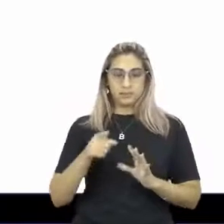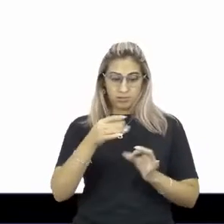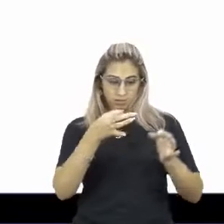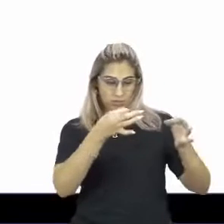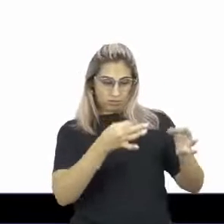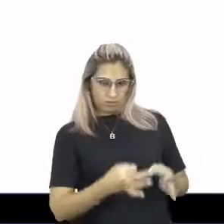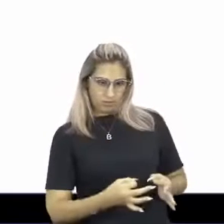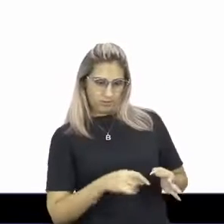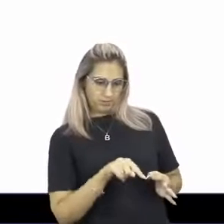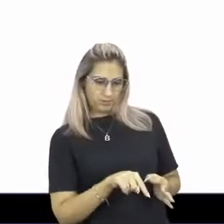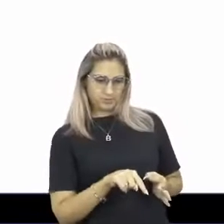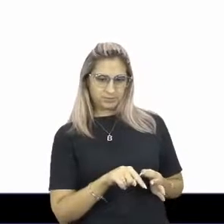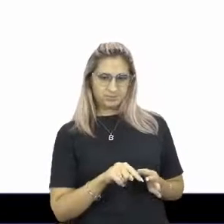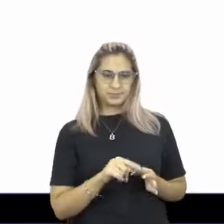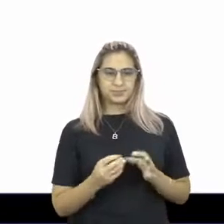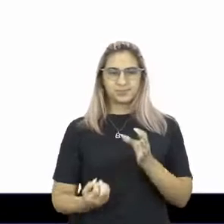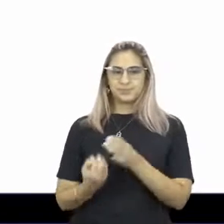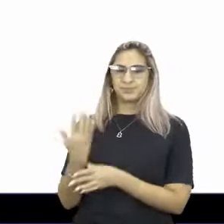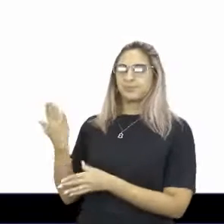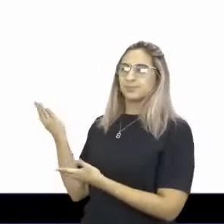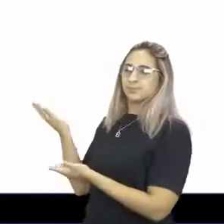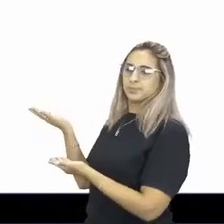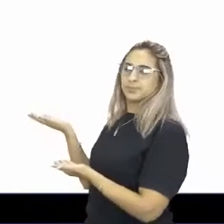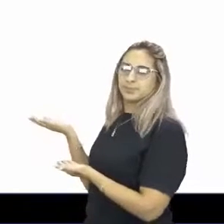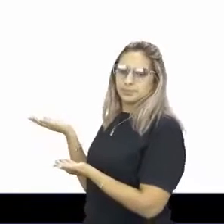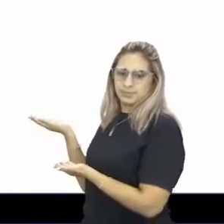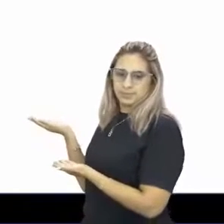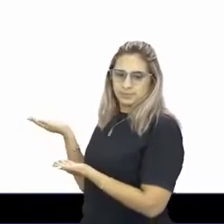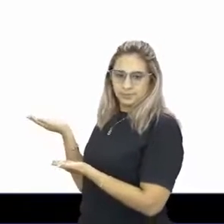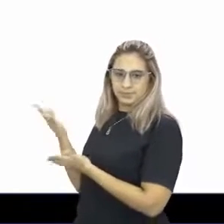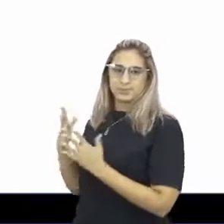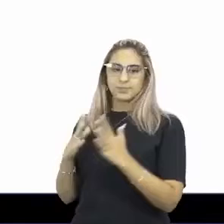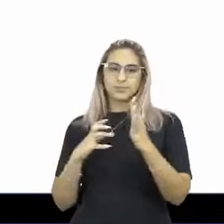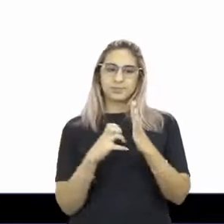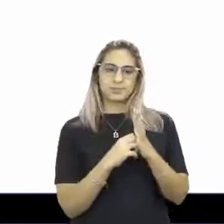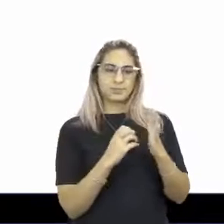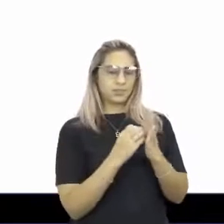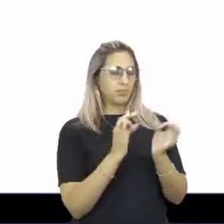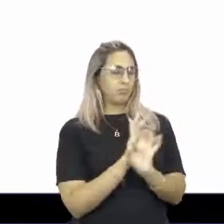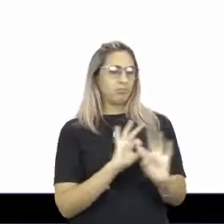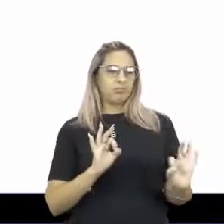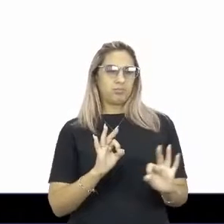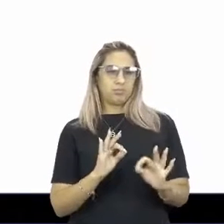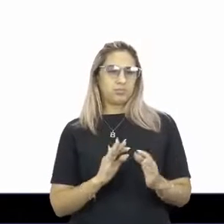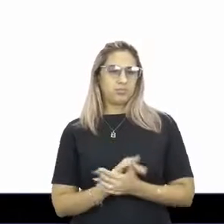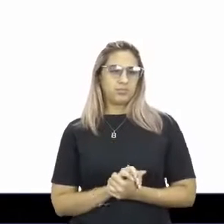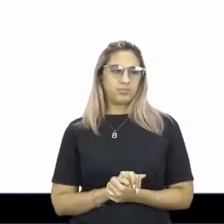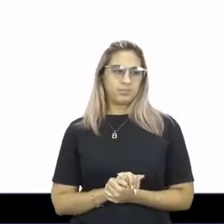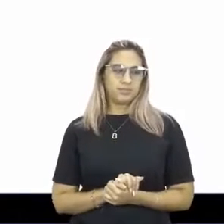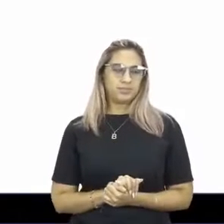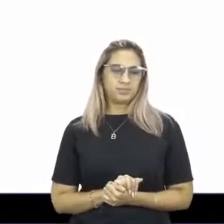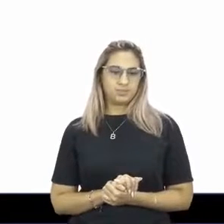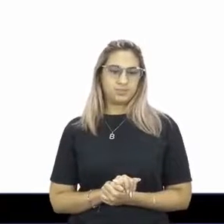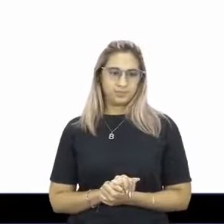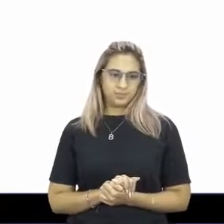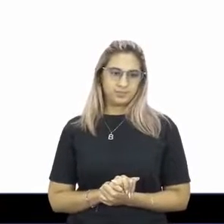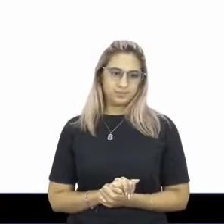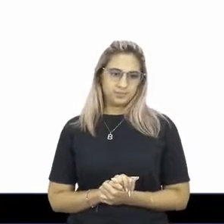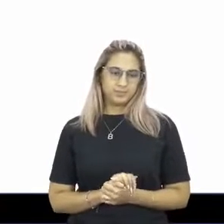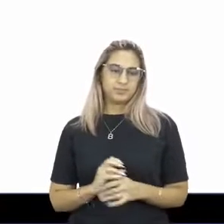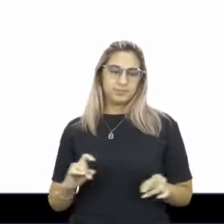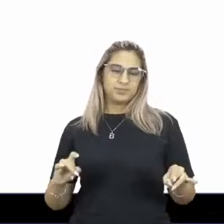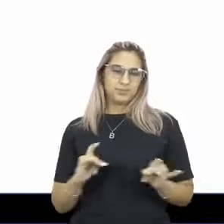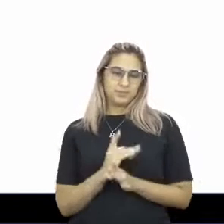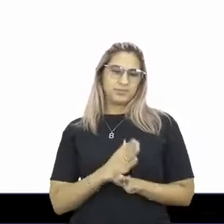confirmar, vai aparecer essa tela aqui de inscrição inserida com sucesso. E aí ele acabou o